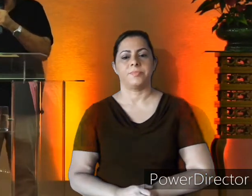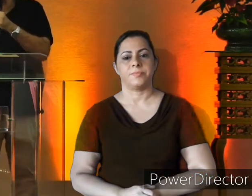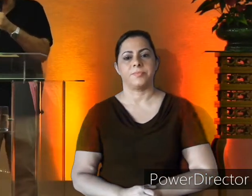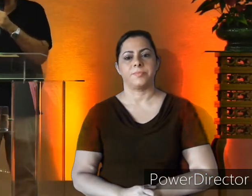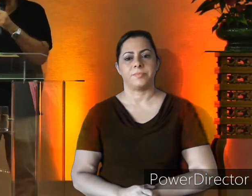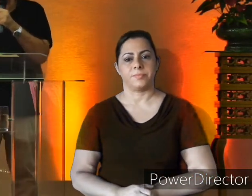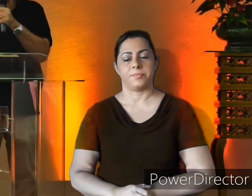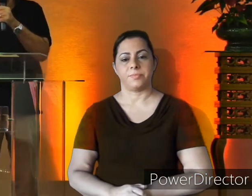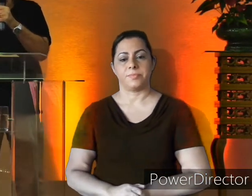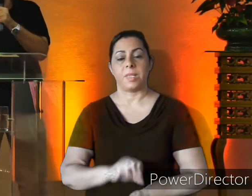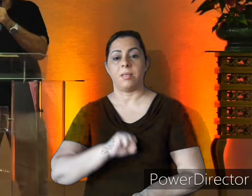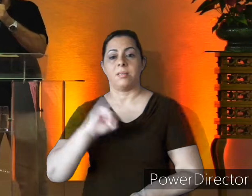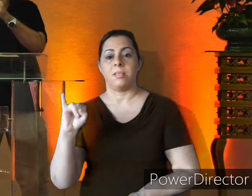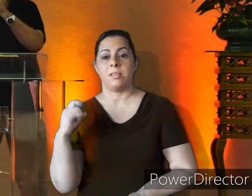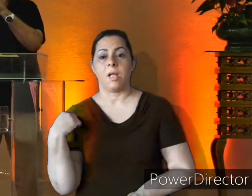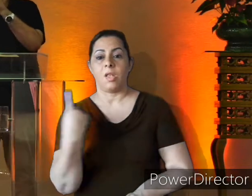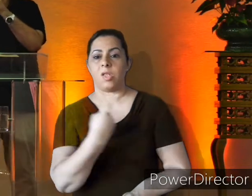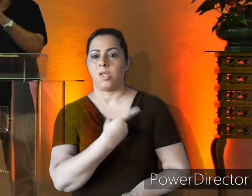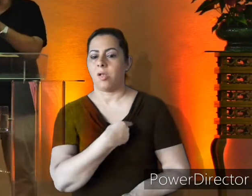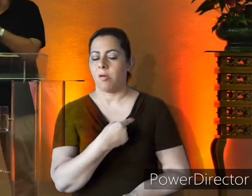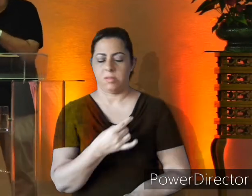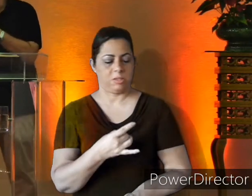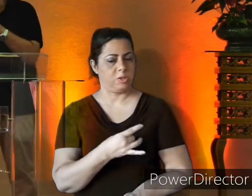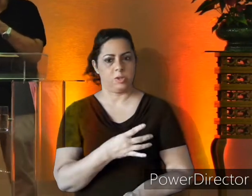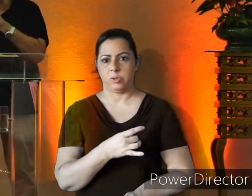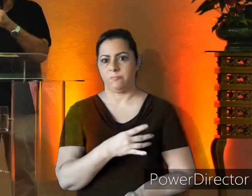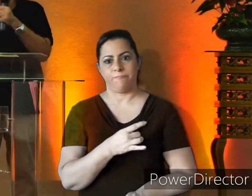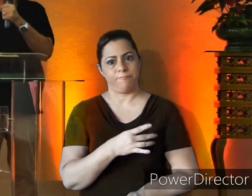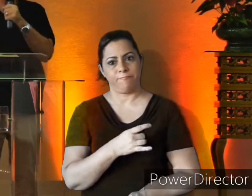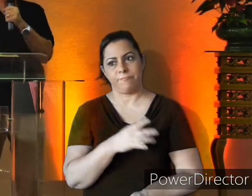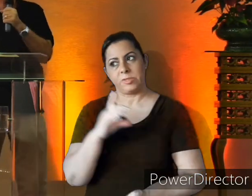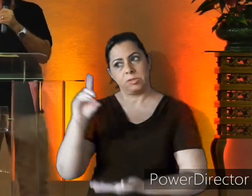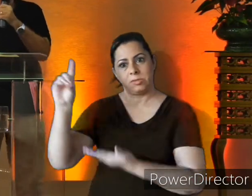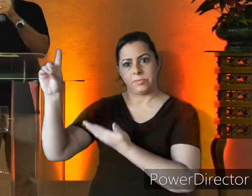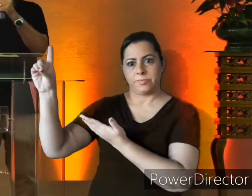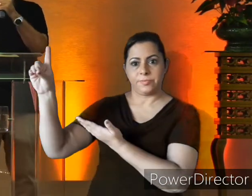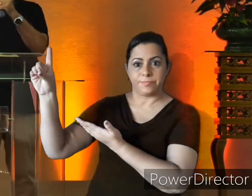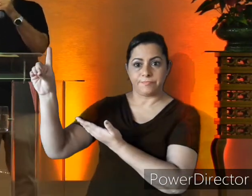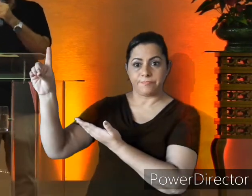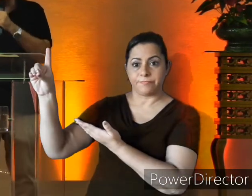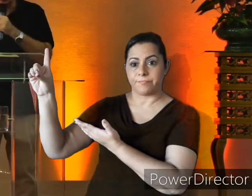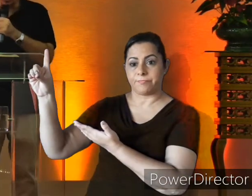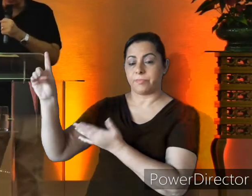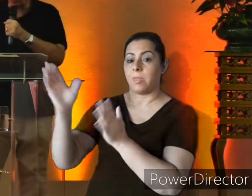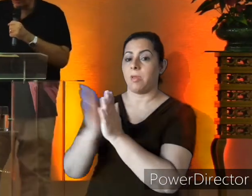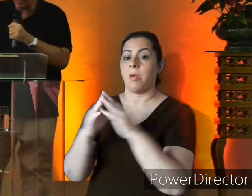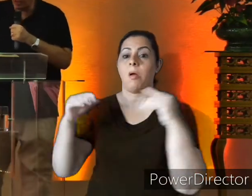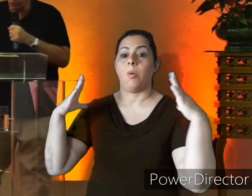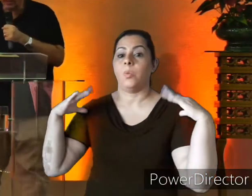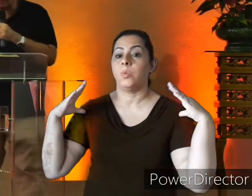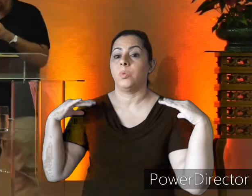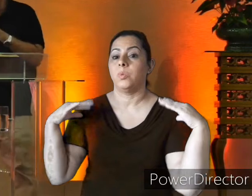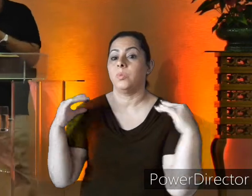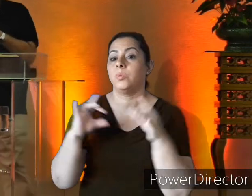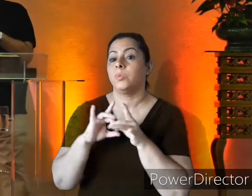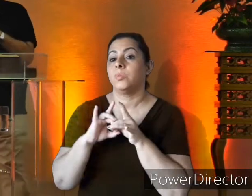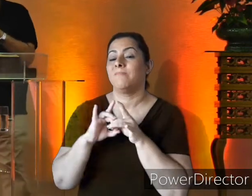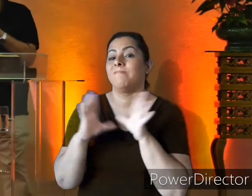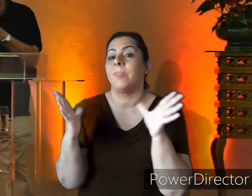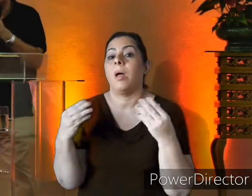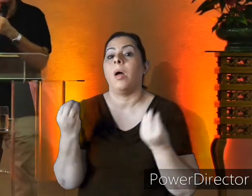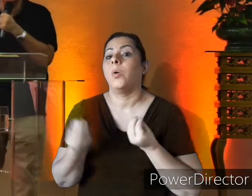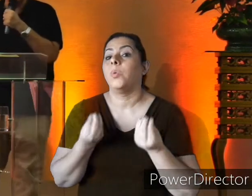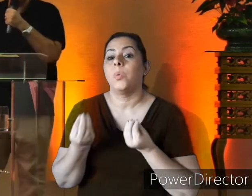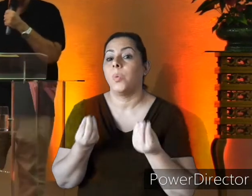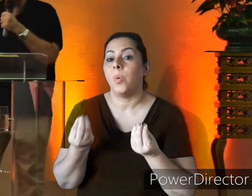Se nós não estivermos temendo a Deus, como o anjo poderá nos livrar? Como o anjo poderá lutar por nós